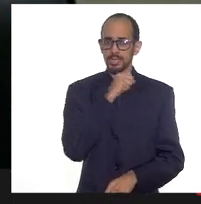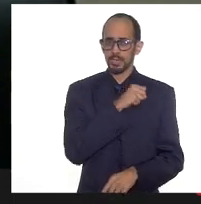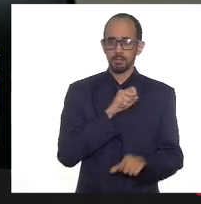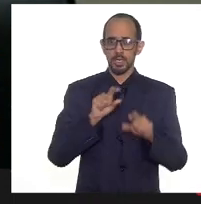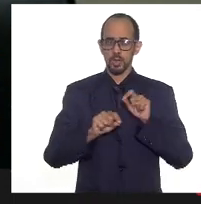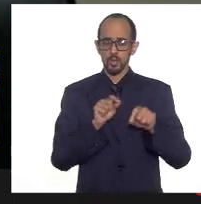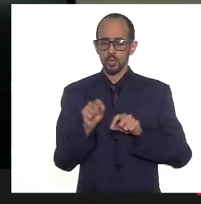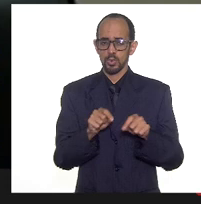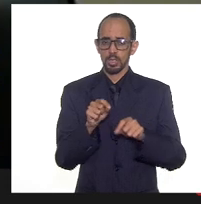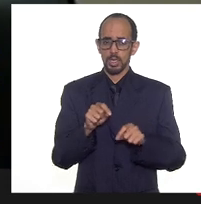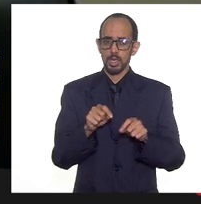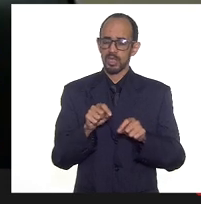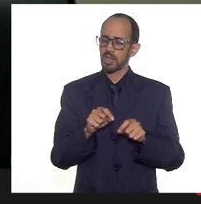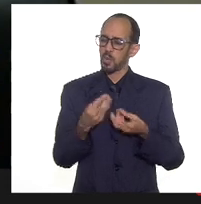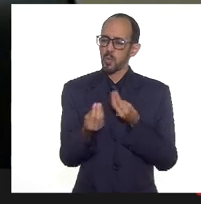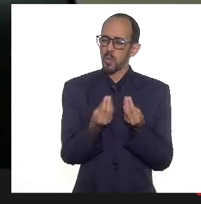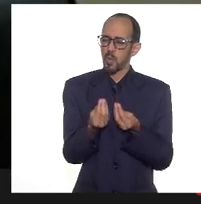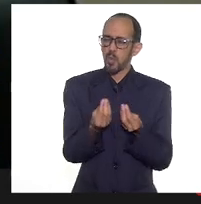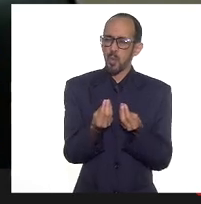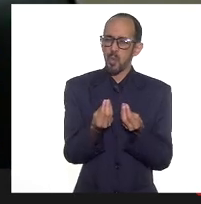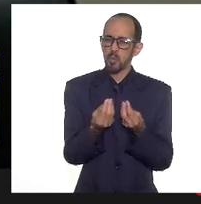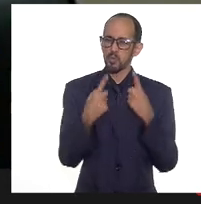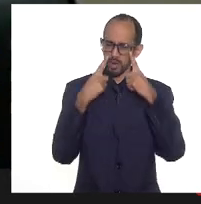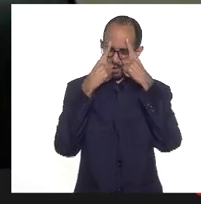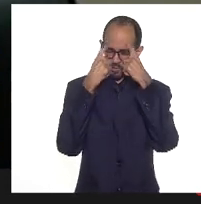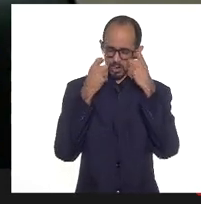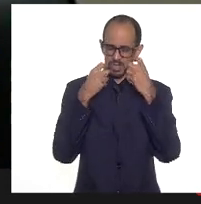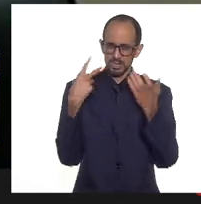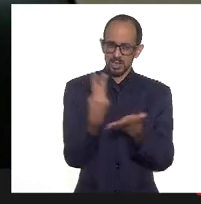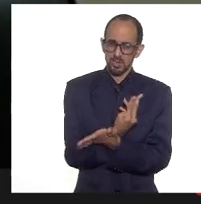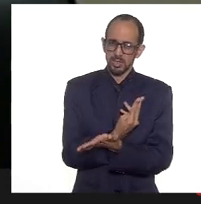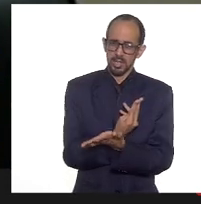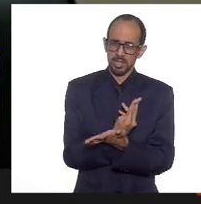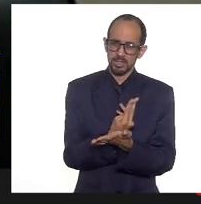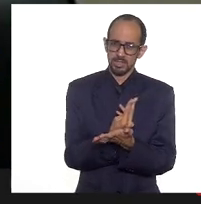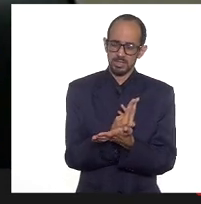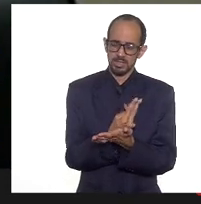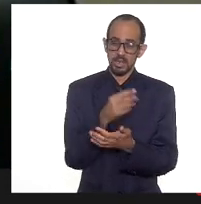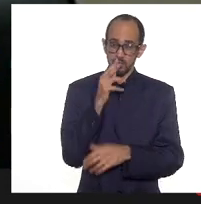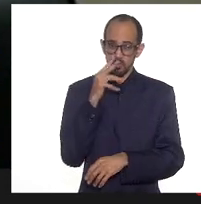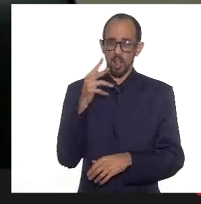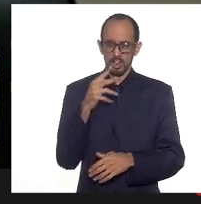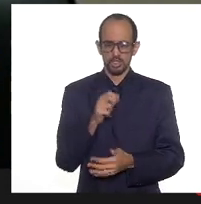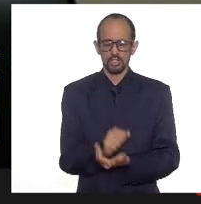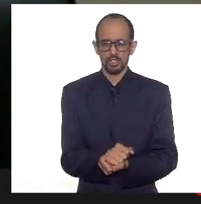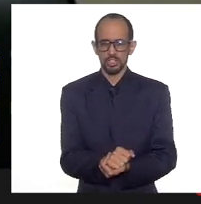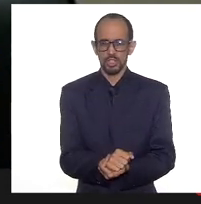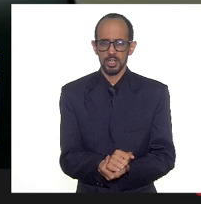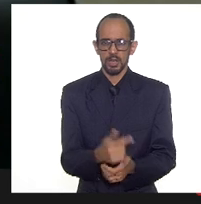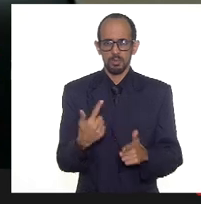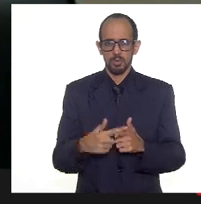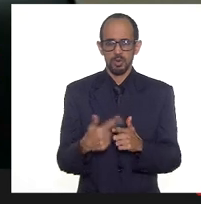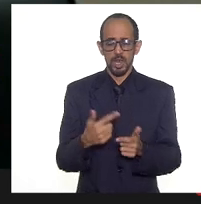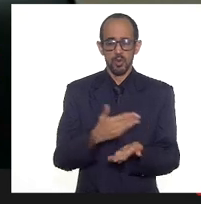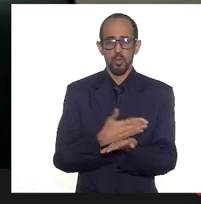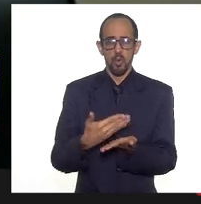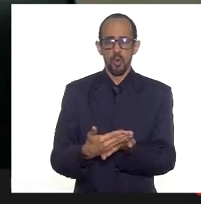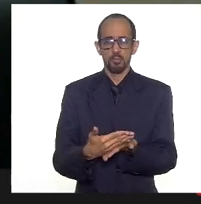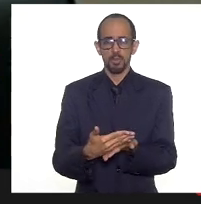a intensidade da violência. O que era inicialmente algo que era